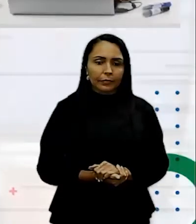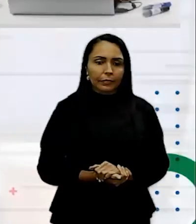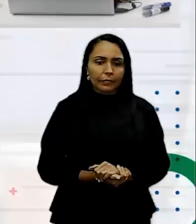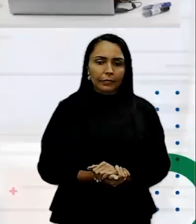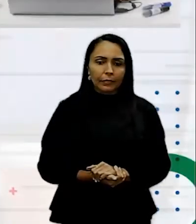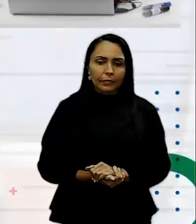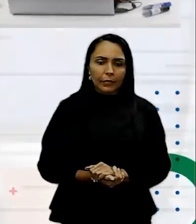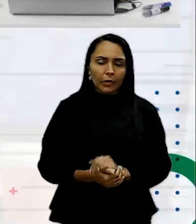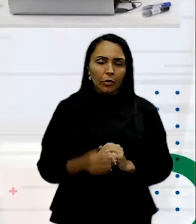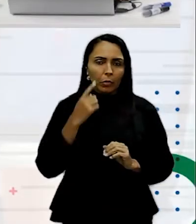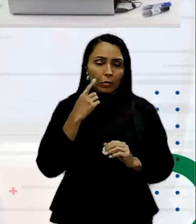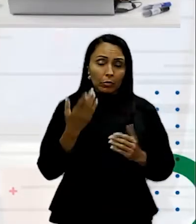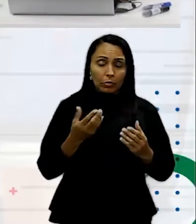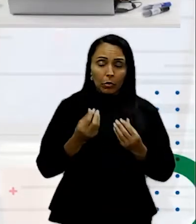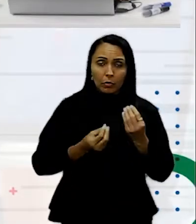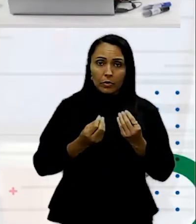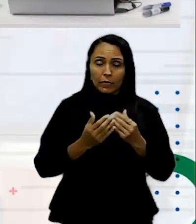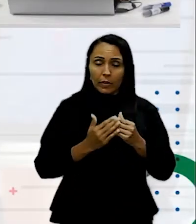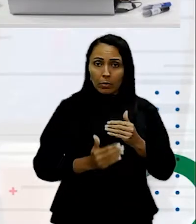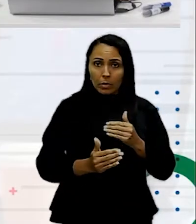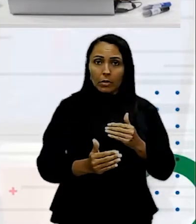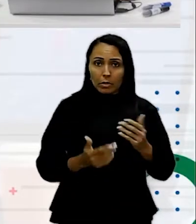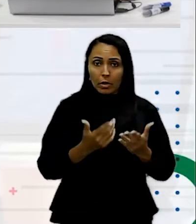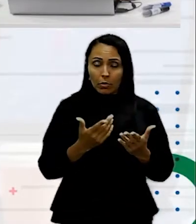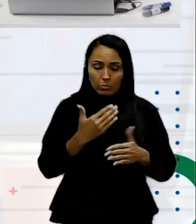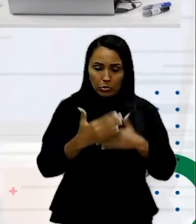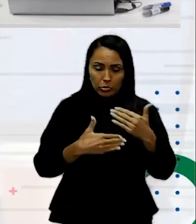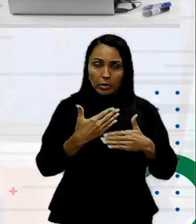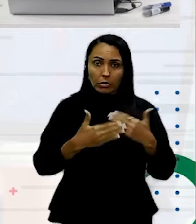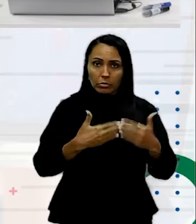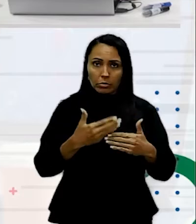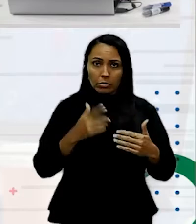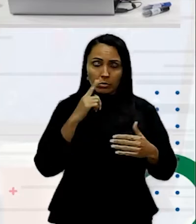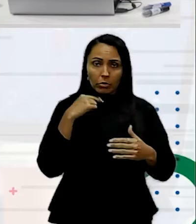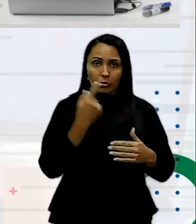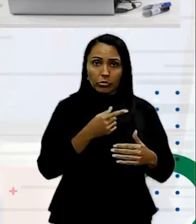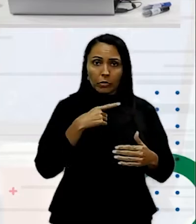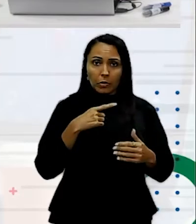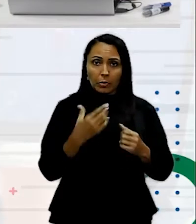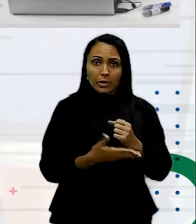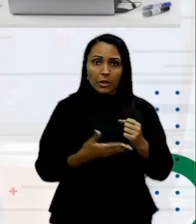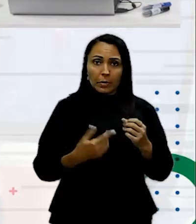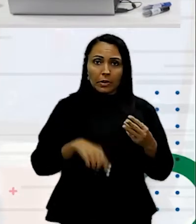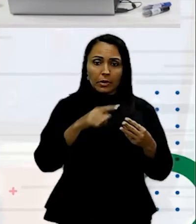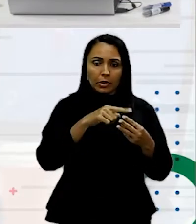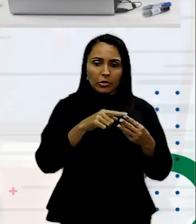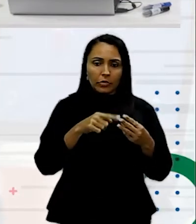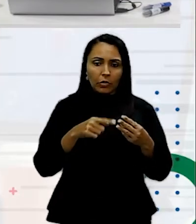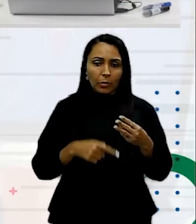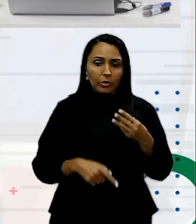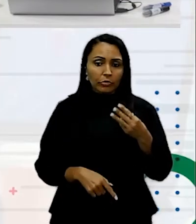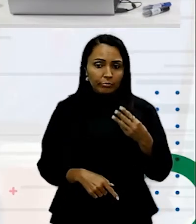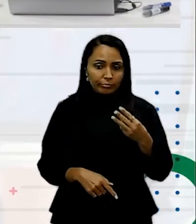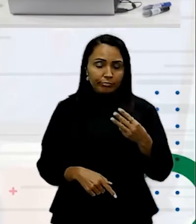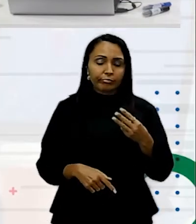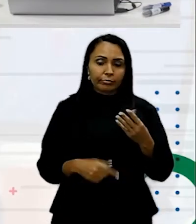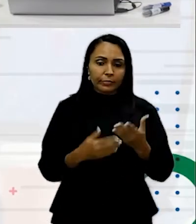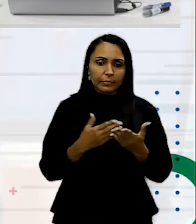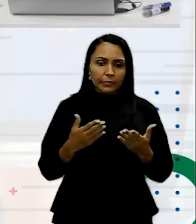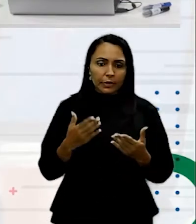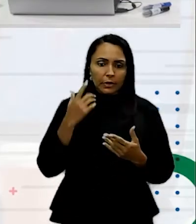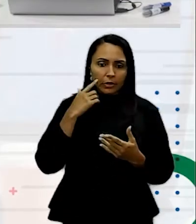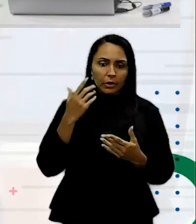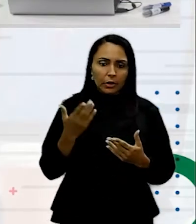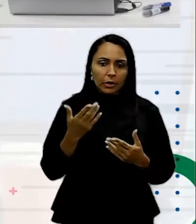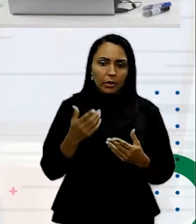Quando você vai começar um processo, nós temos basicamente três formas de protótipo. Nós temos o